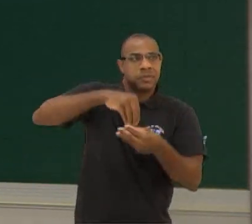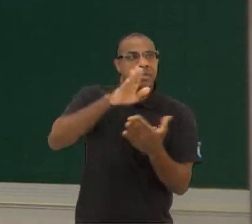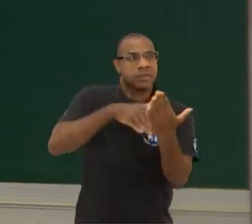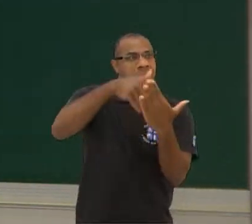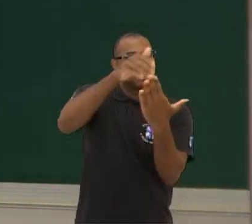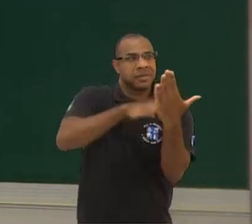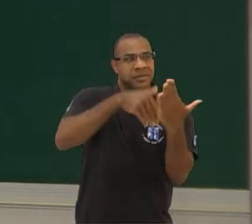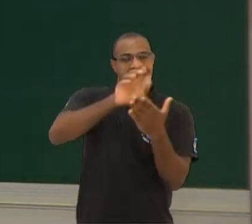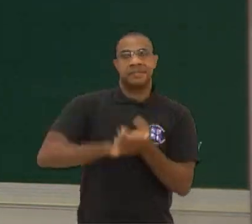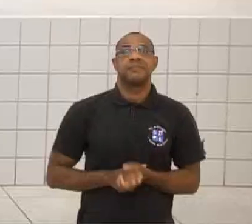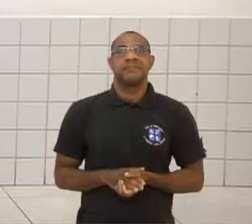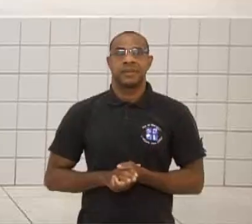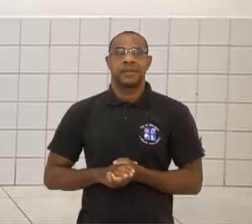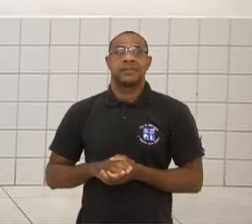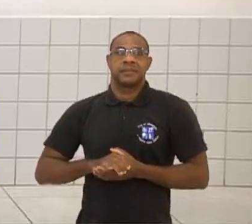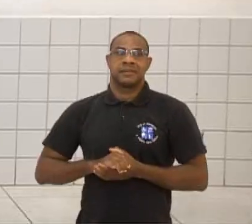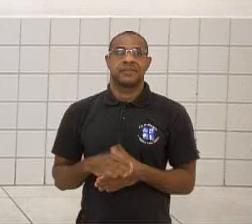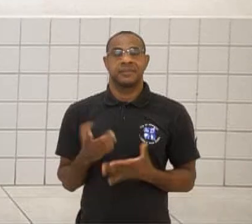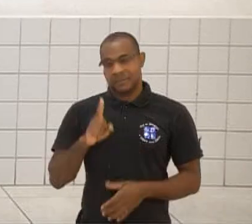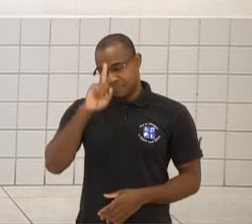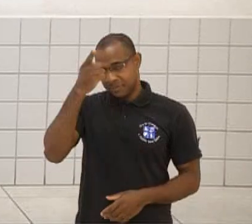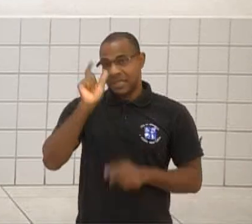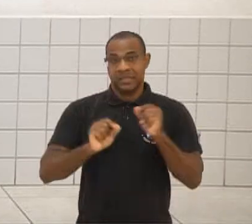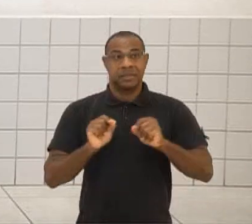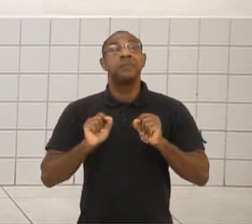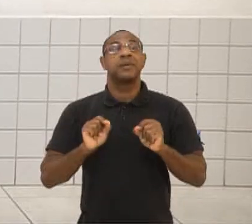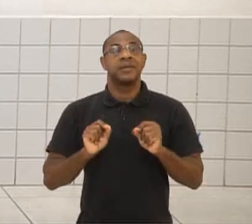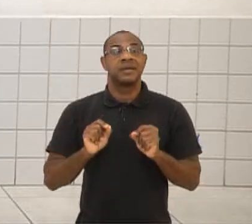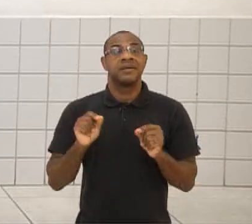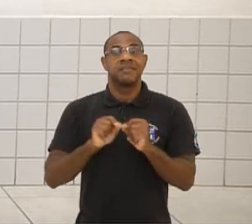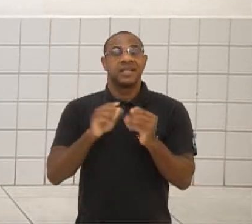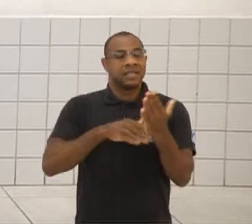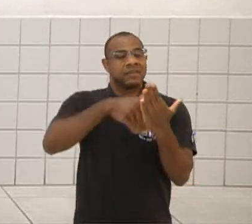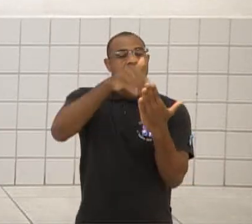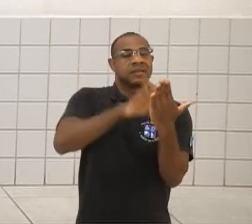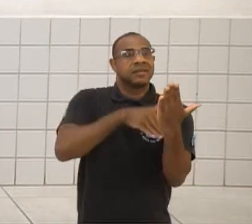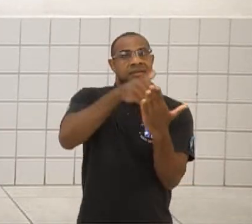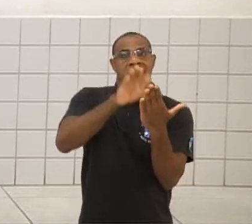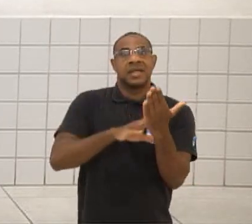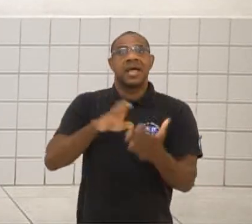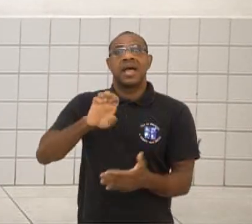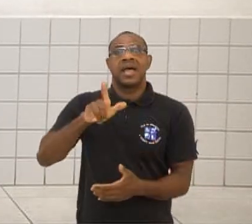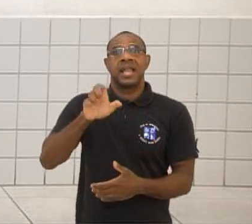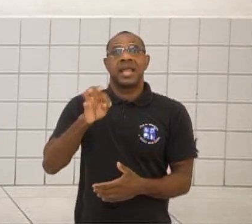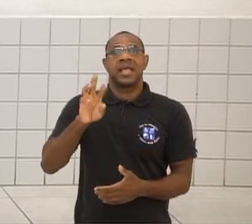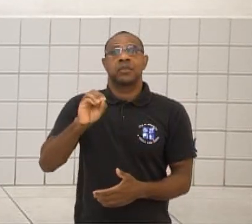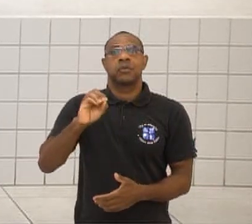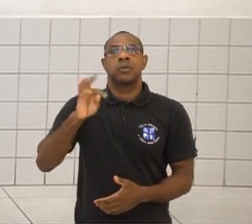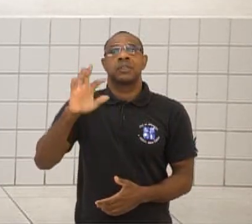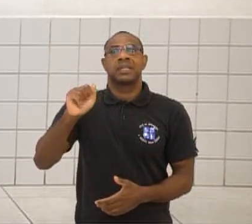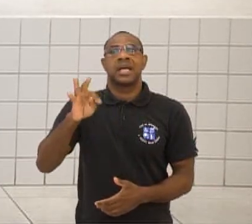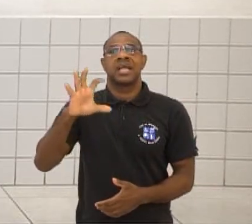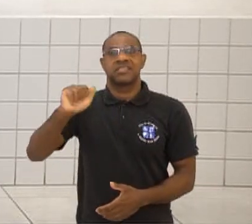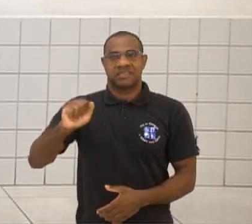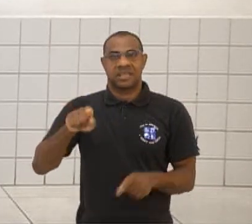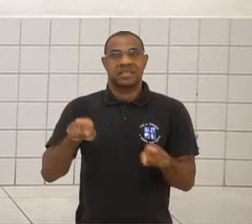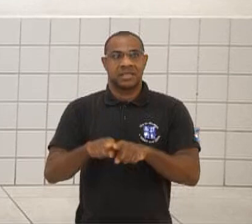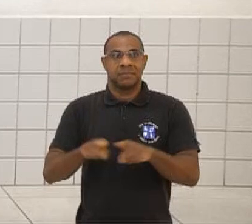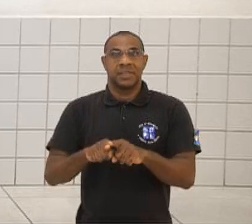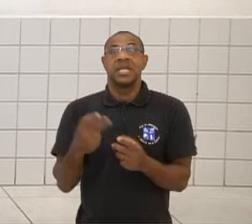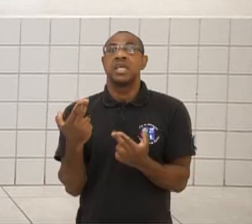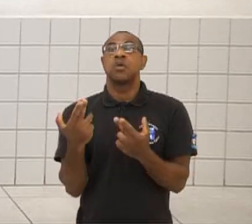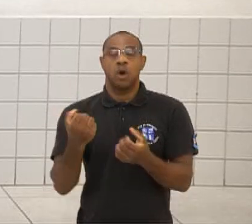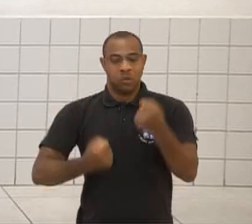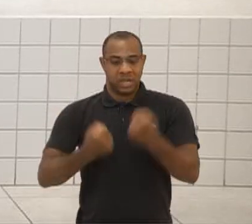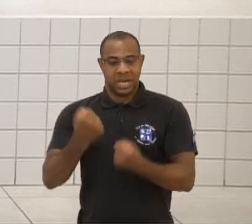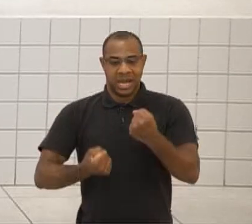aí o seu portão está protegido, tá ok? Outra ideia interessante é fazer pintura eletrostática no portão, mais ou menos da mesma forma como eles fazem pintura no carro,